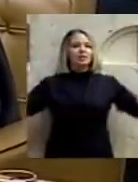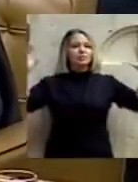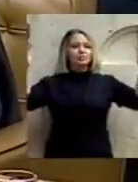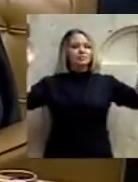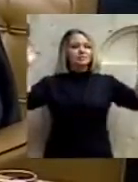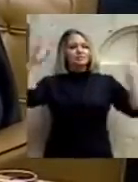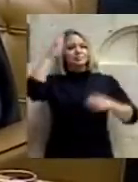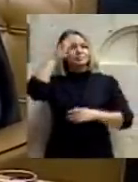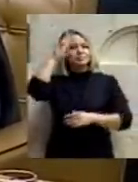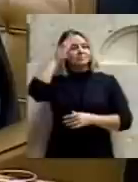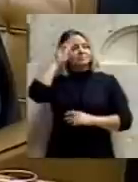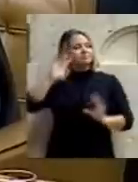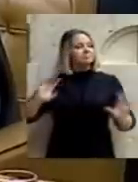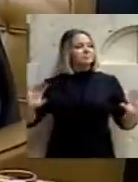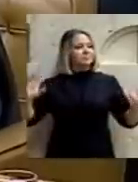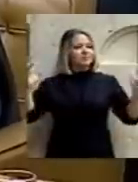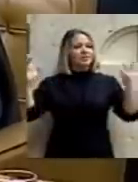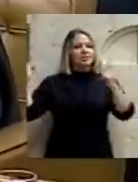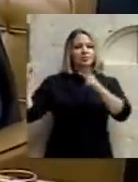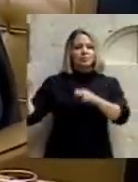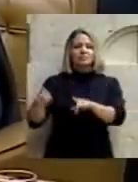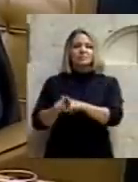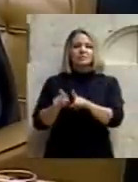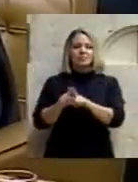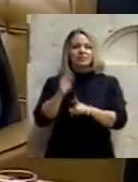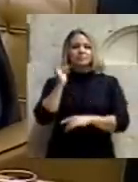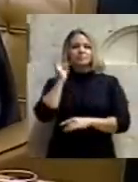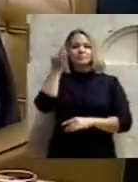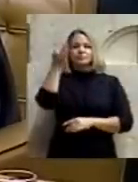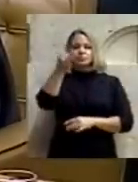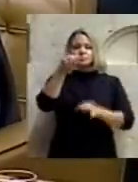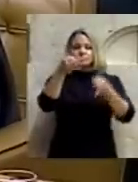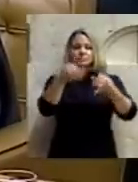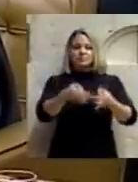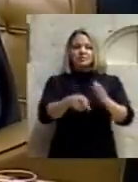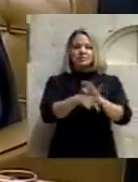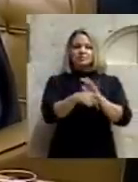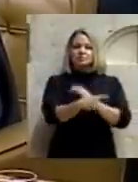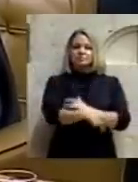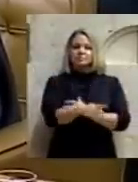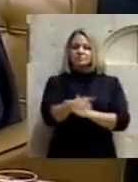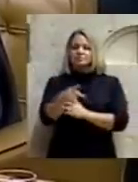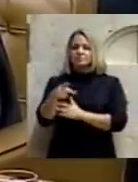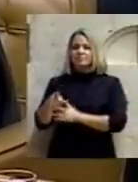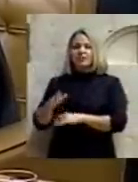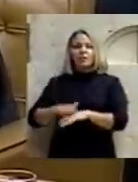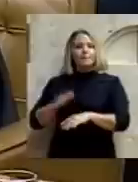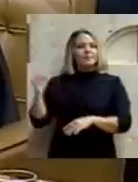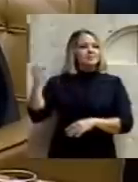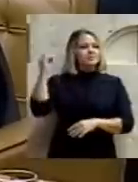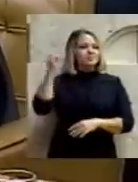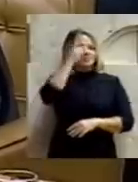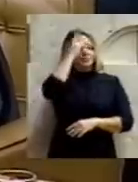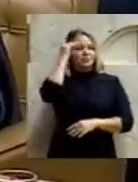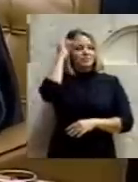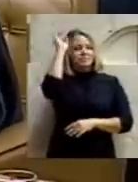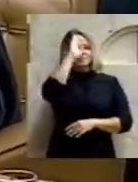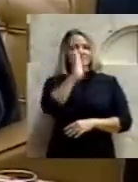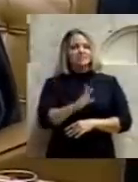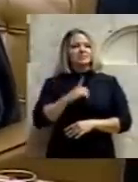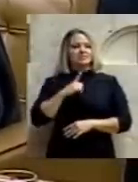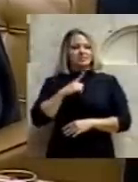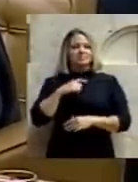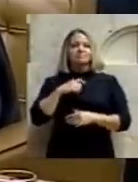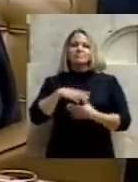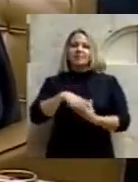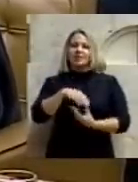há de ser louvada, bem como a perspectiva de um futuro digno, que é o bem mais valioso que cada brasileiro carrega na sua